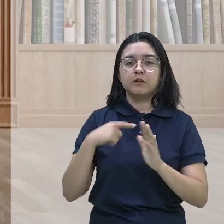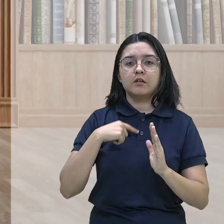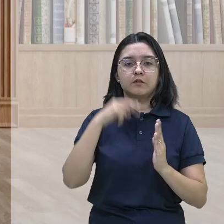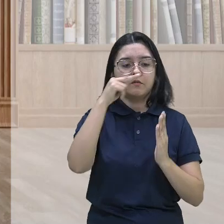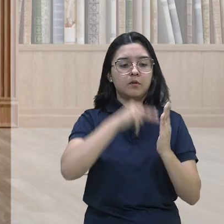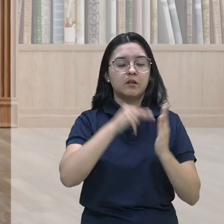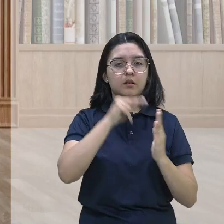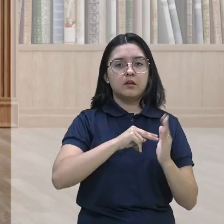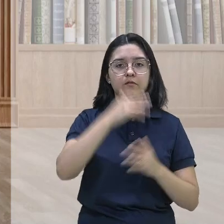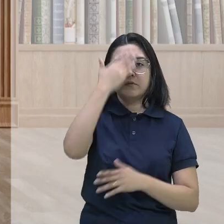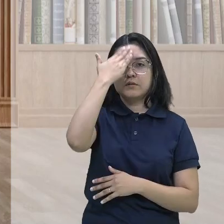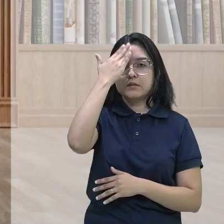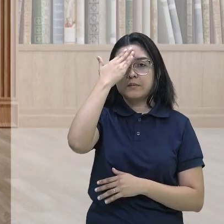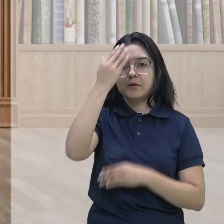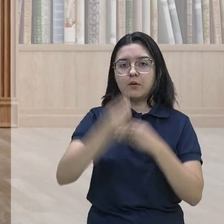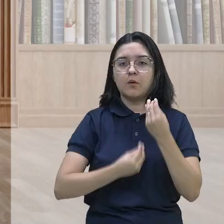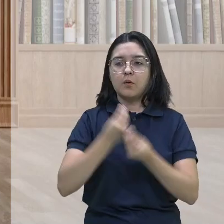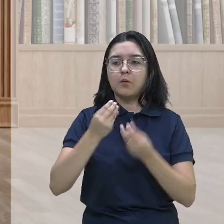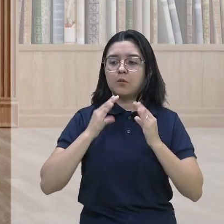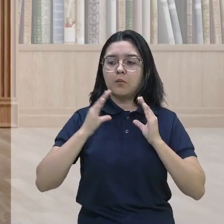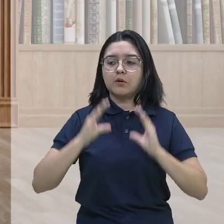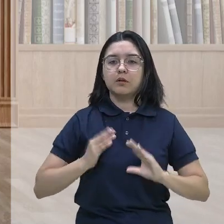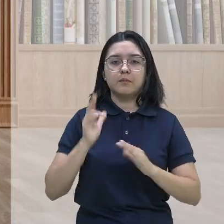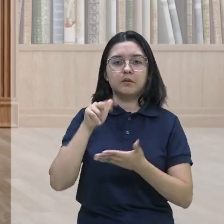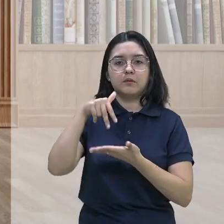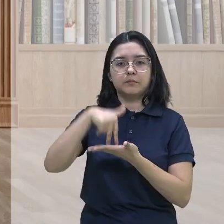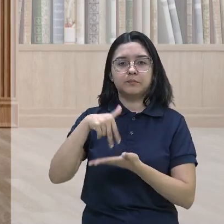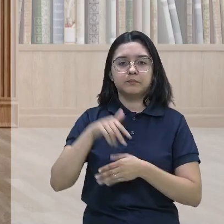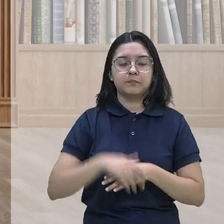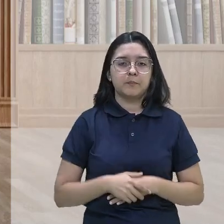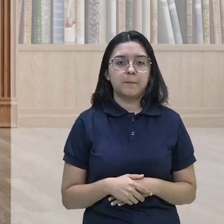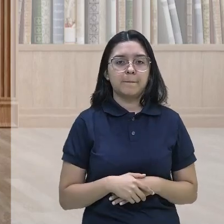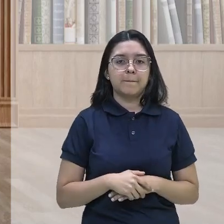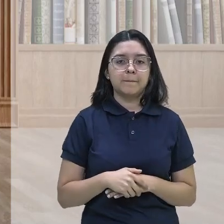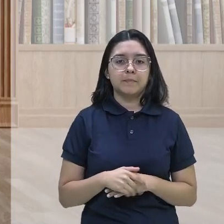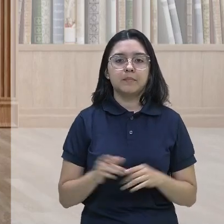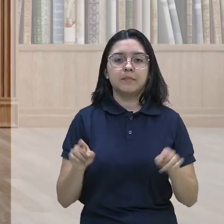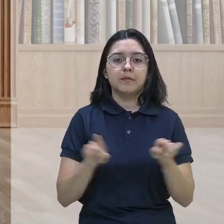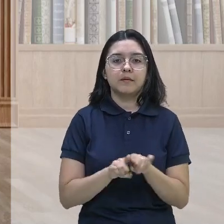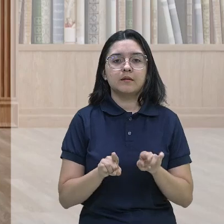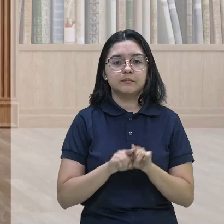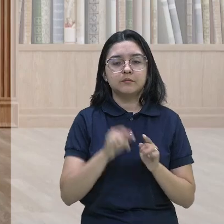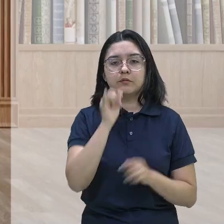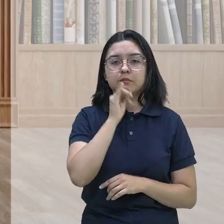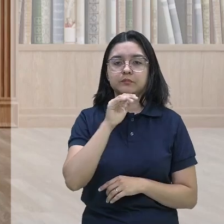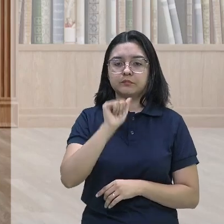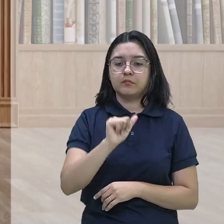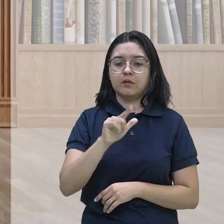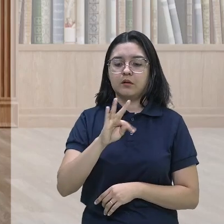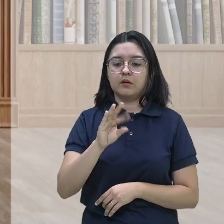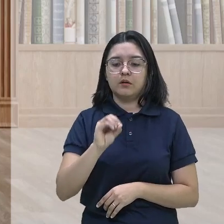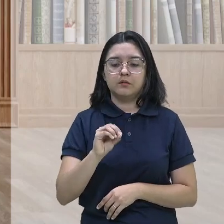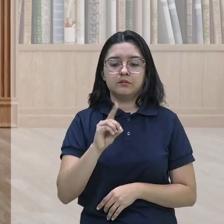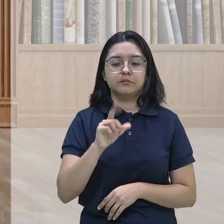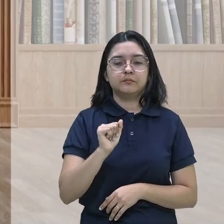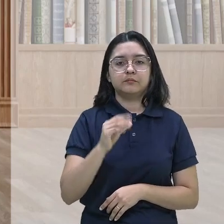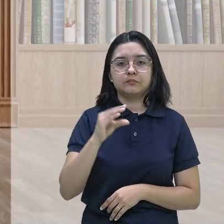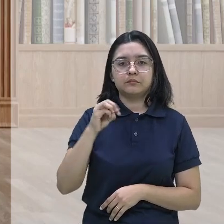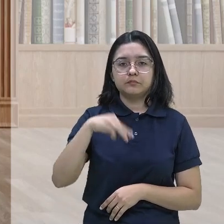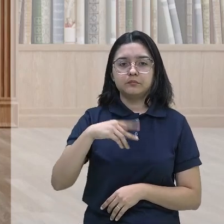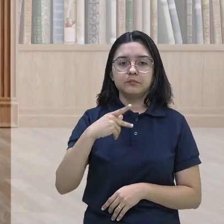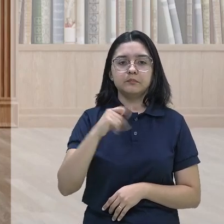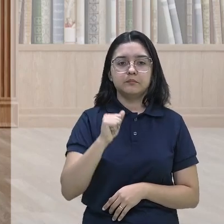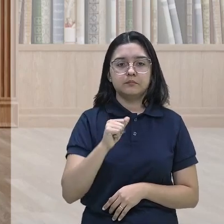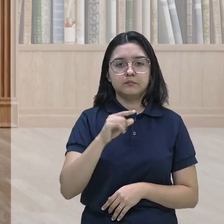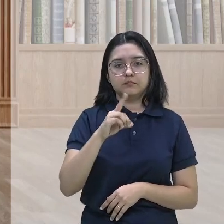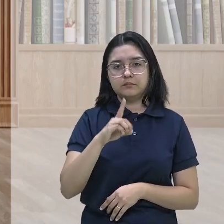rubrica e vão saber como se comportar na cena. O Alto da Compadecida é um exemplo de texto teatral em que nós vamos